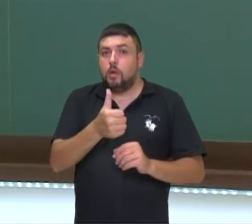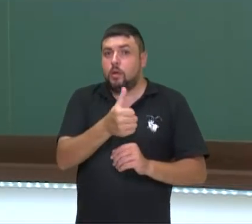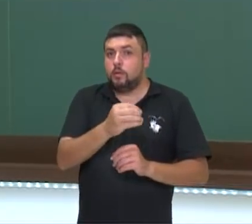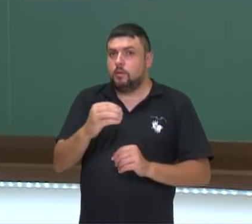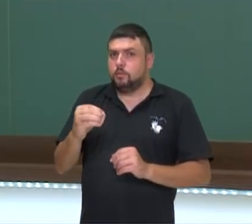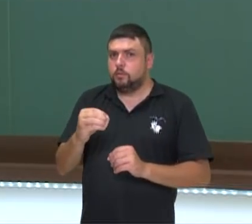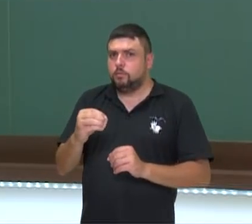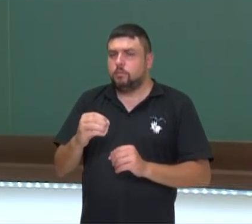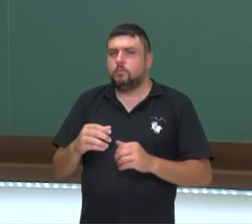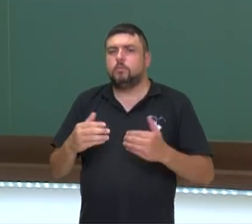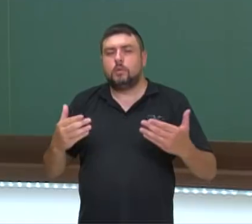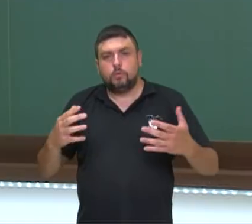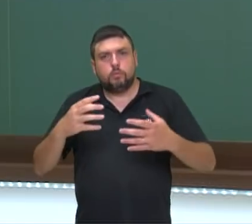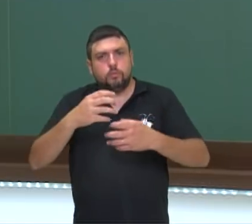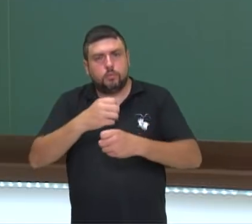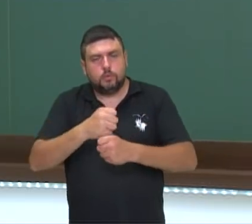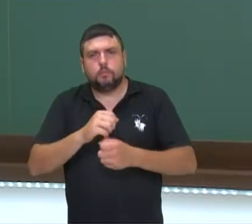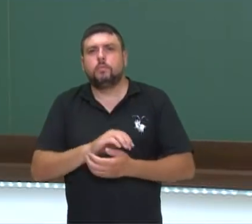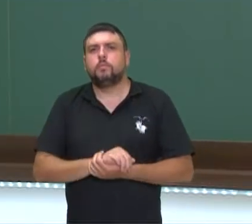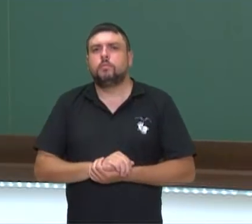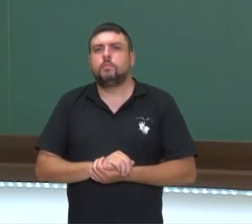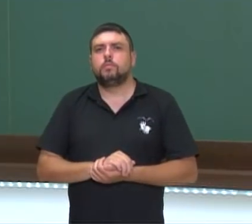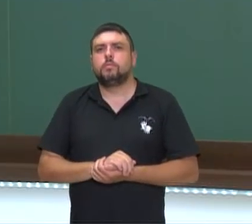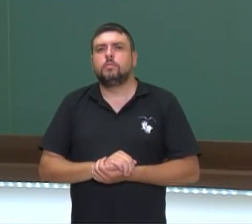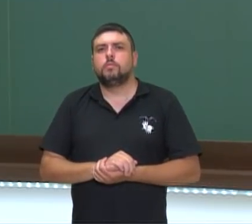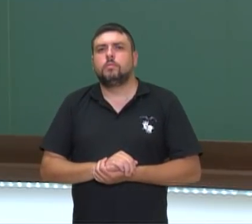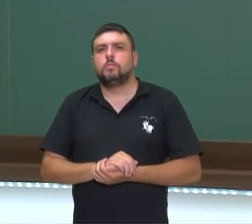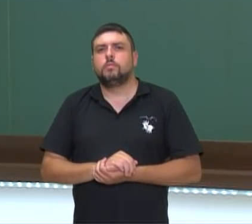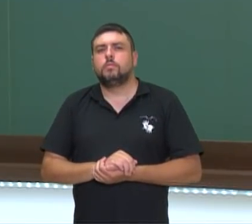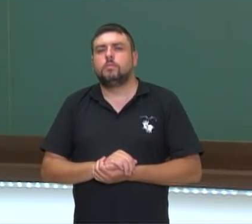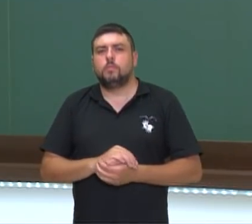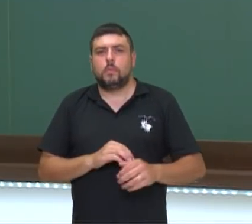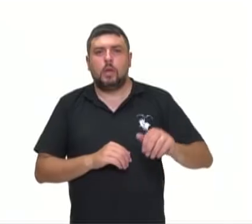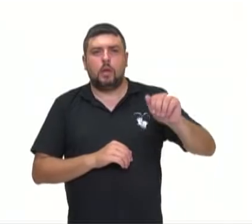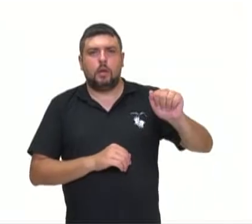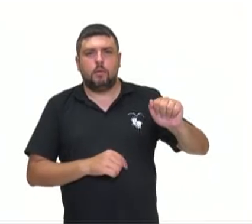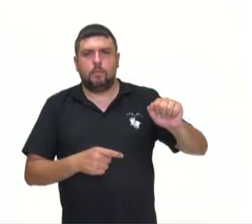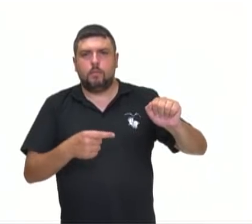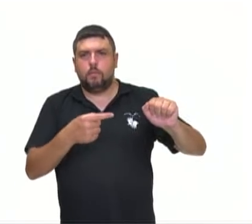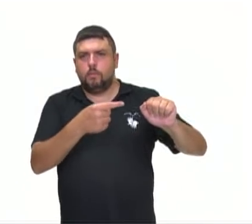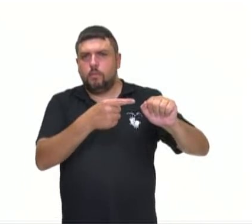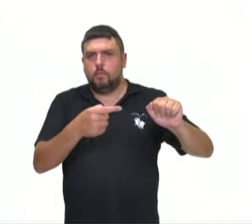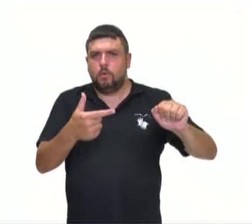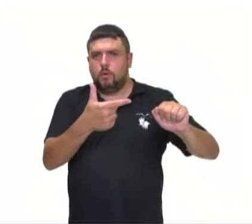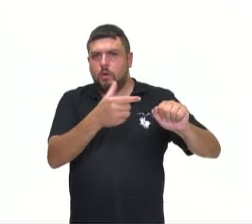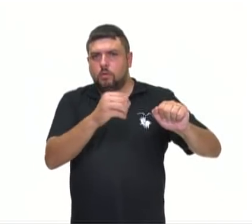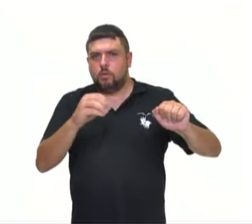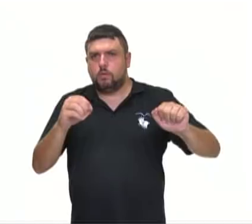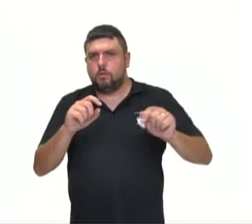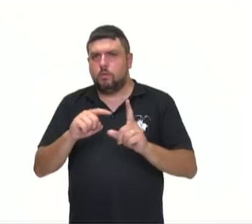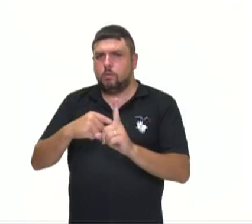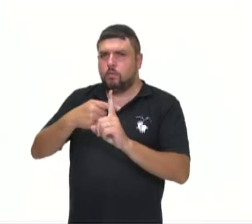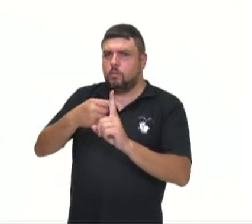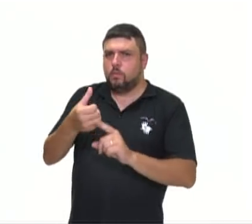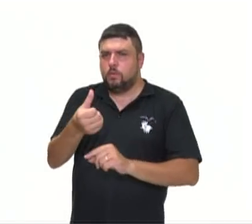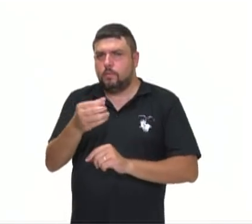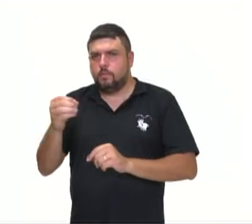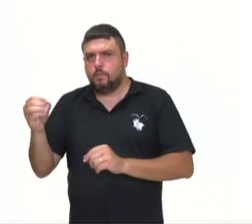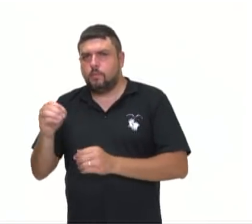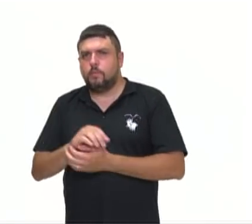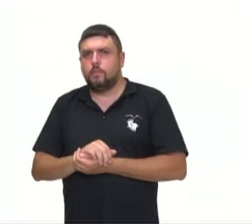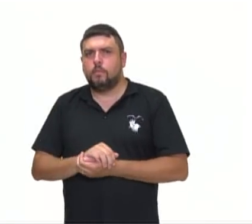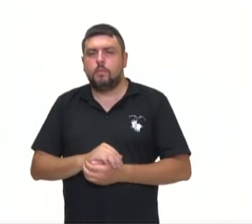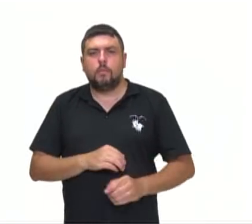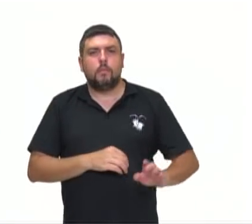quilômetros. Eu vou marcar a opção A, menos 200 quilômetros e mais 600 quilômetros. A opção